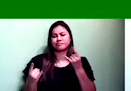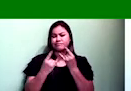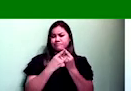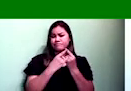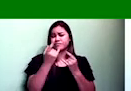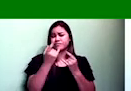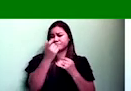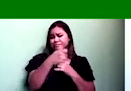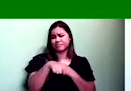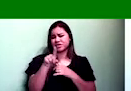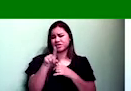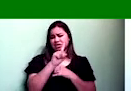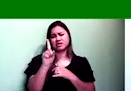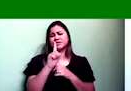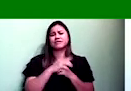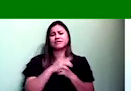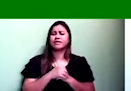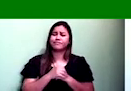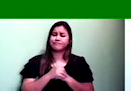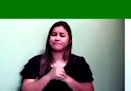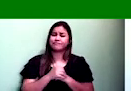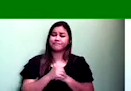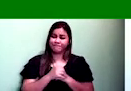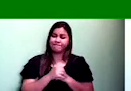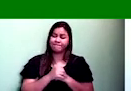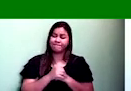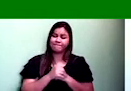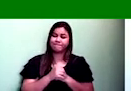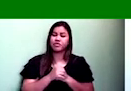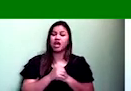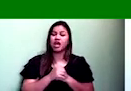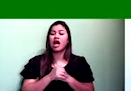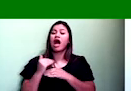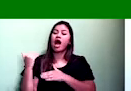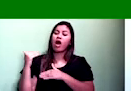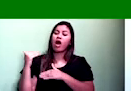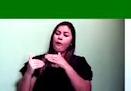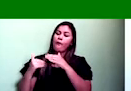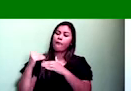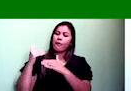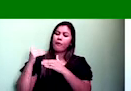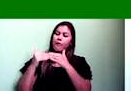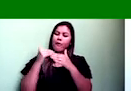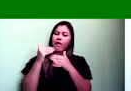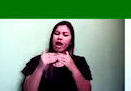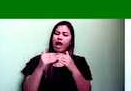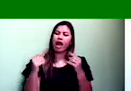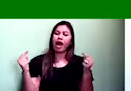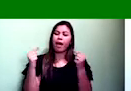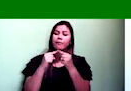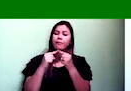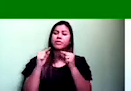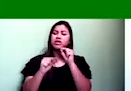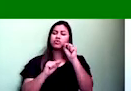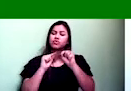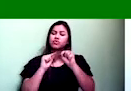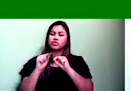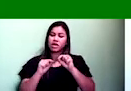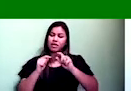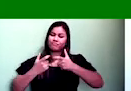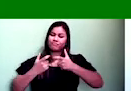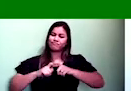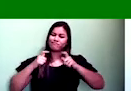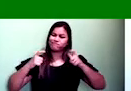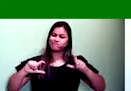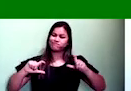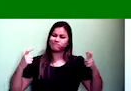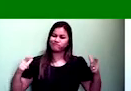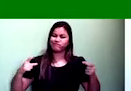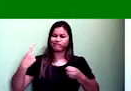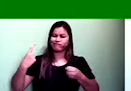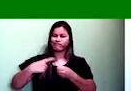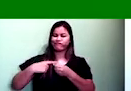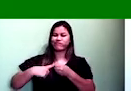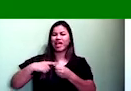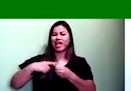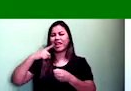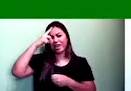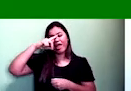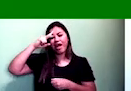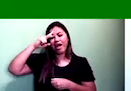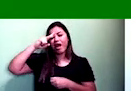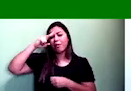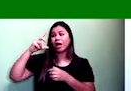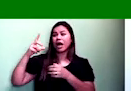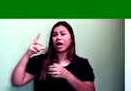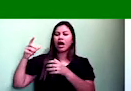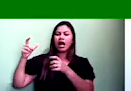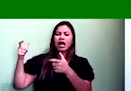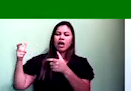camisinha. Progresso da humanidade tendendo a maiores aglomerações urbanas. É a migração do rural para